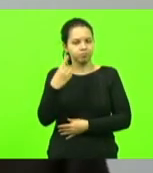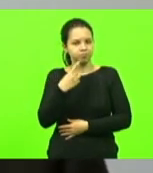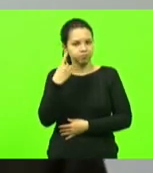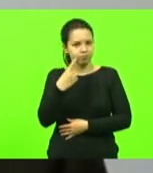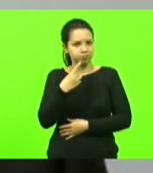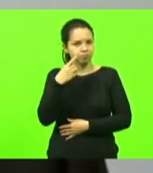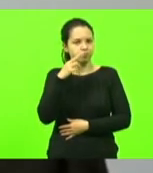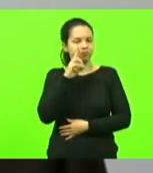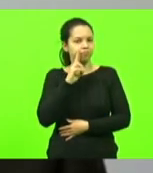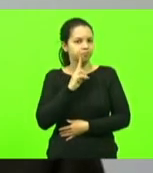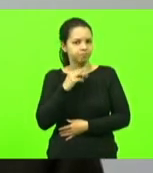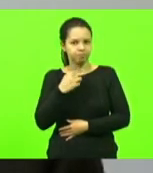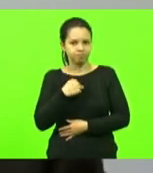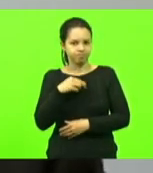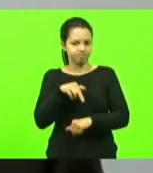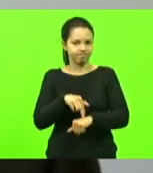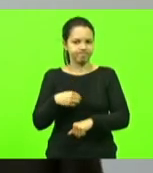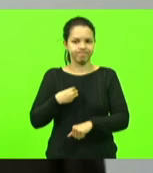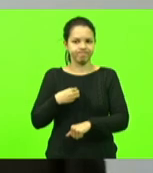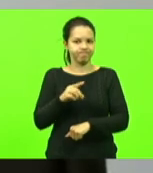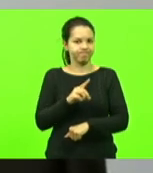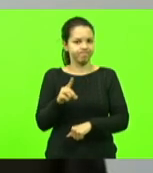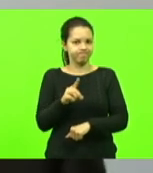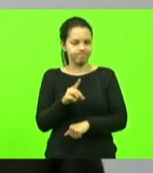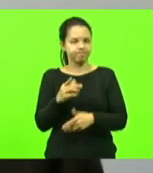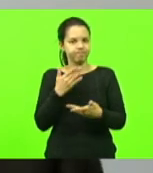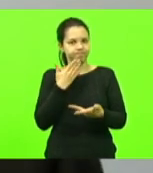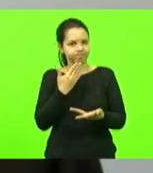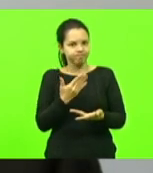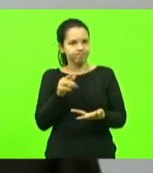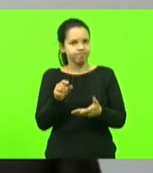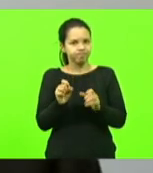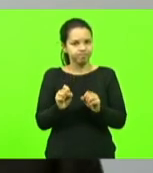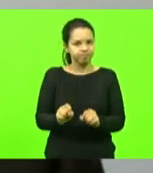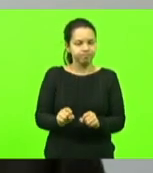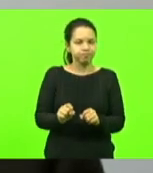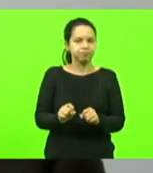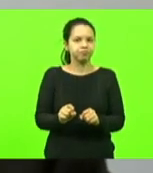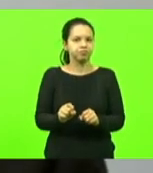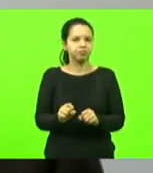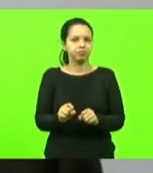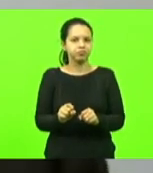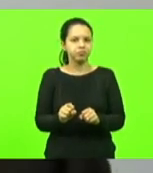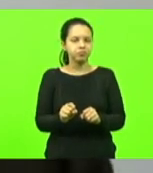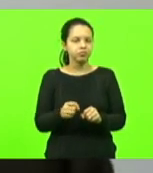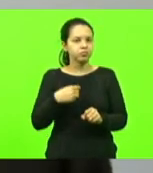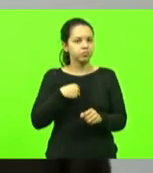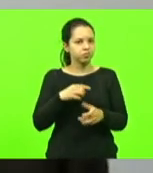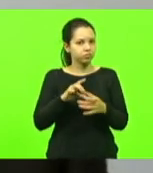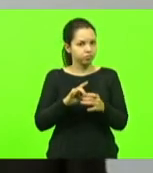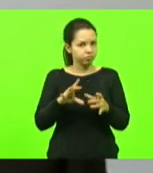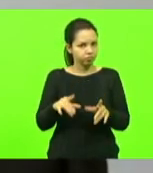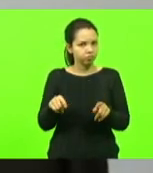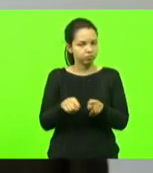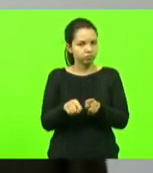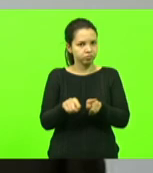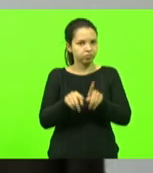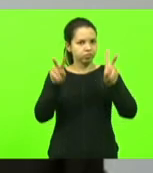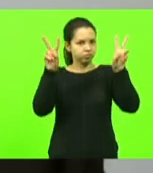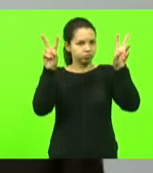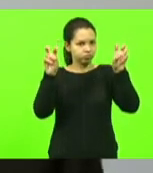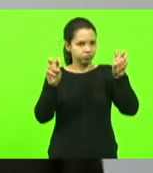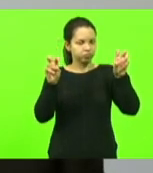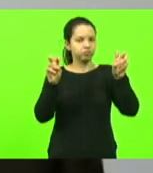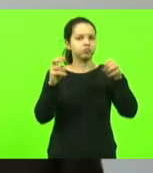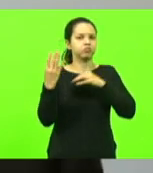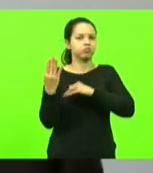não estarei presente, peço que, se assim puder, fazer a gentileza de me colocar à disposição também sobre a questão das baleias.